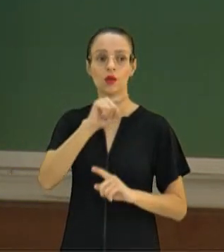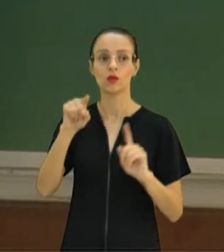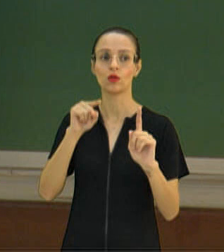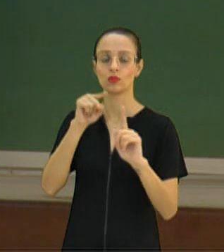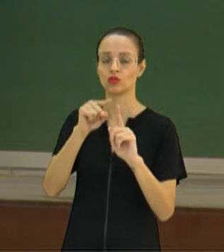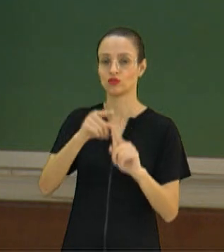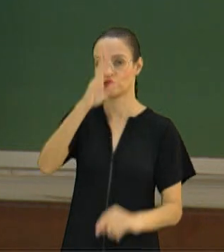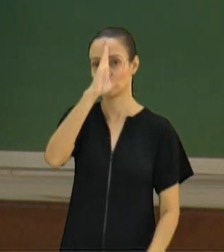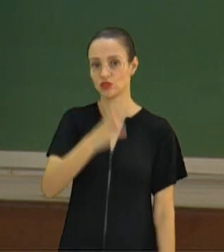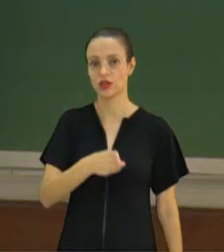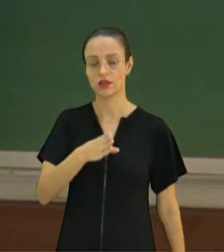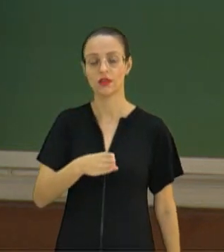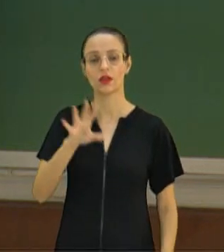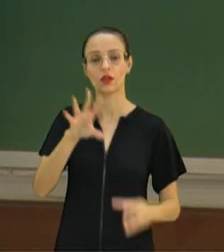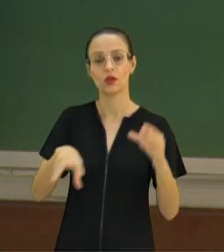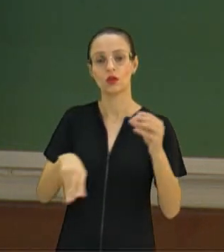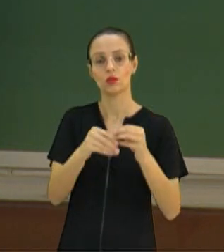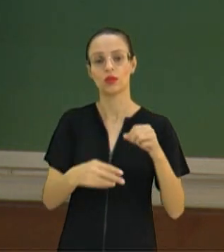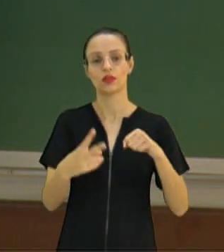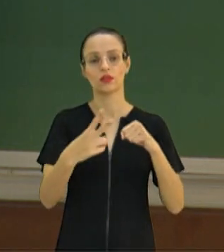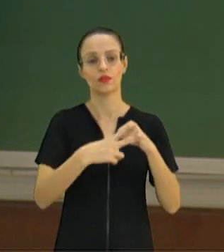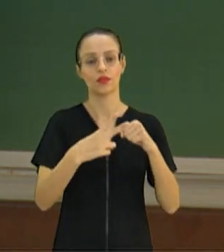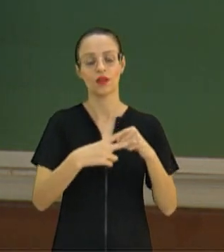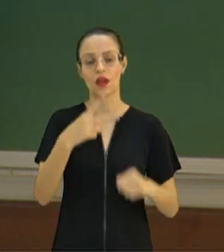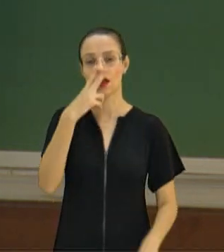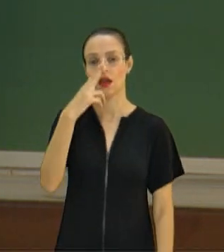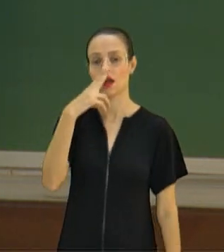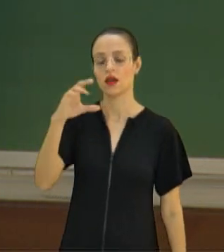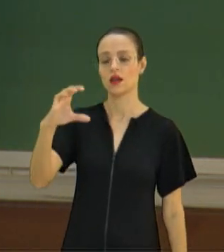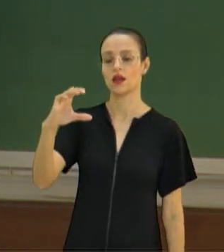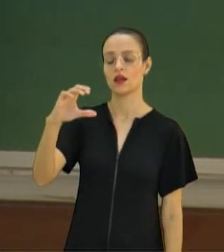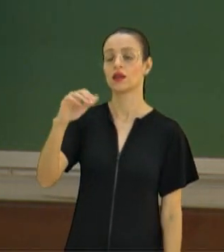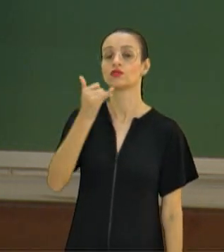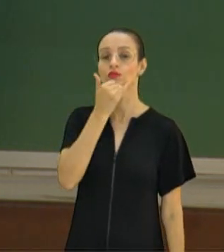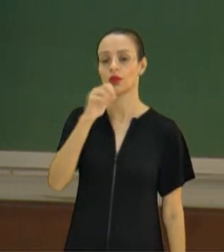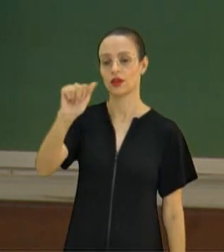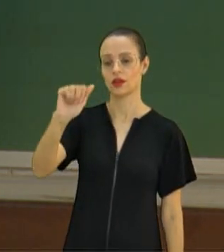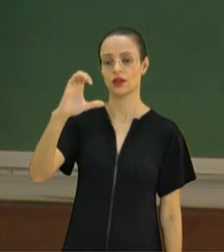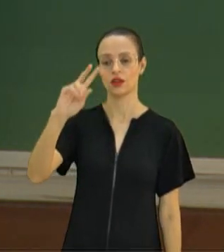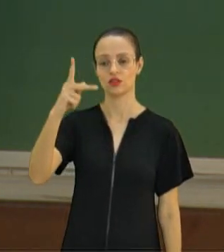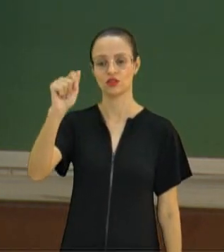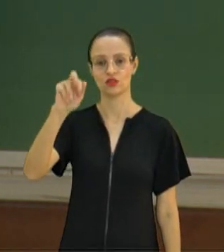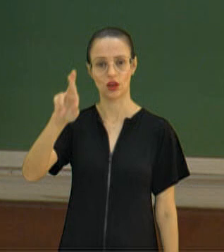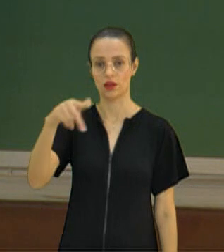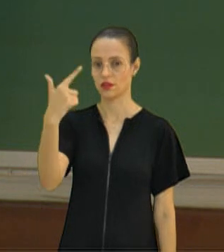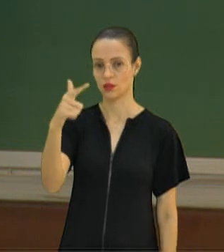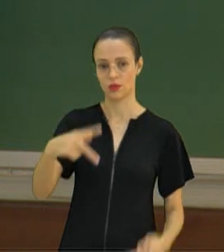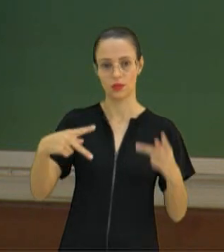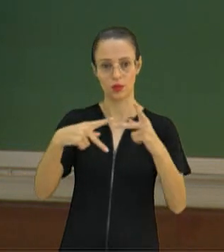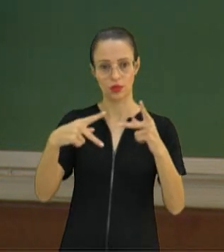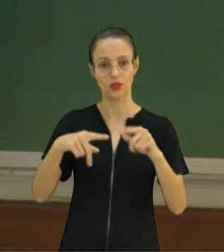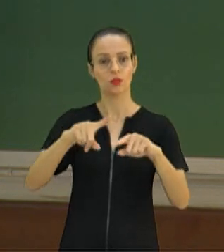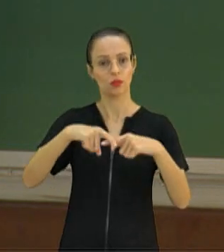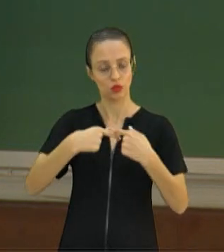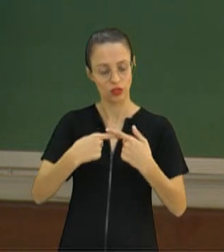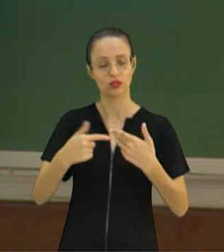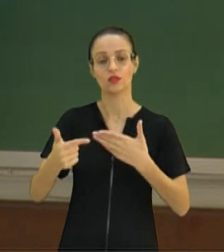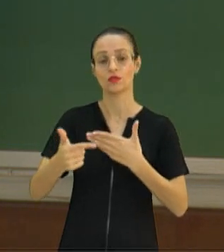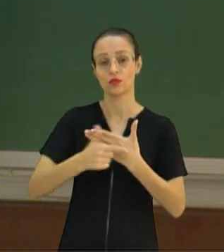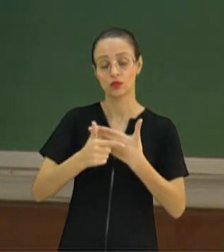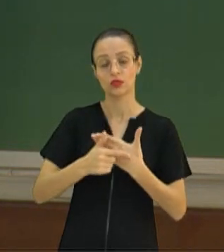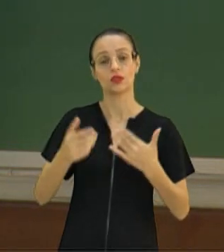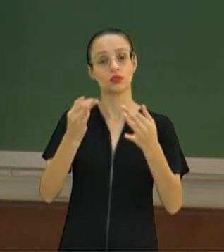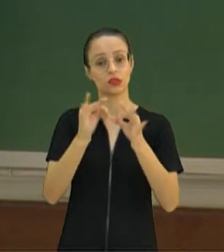objetiva direta. Ela completa o verbo achar e não temos preposição. Por isso, função sintática de objeto